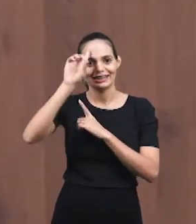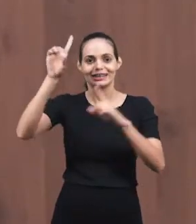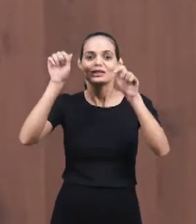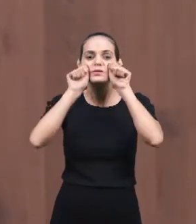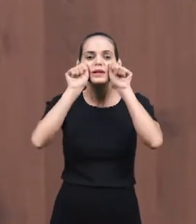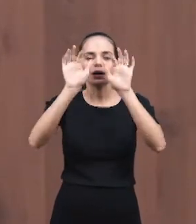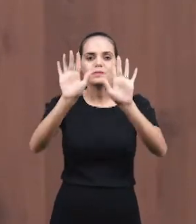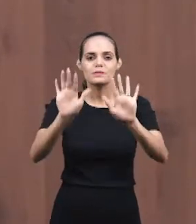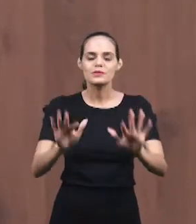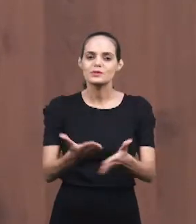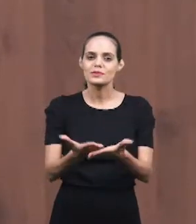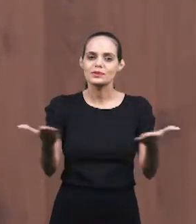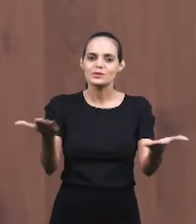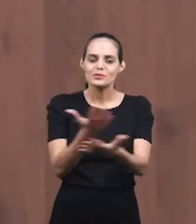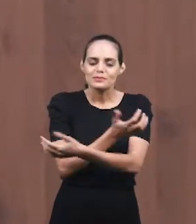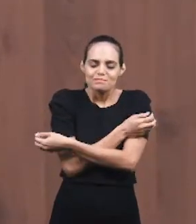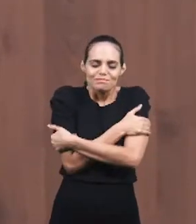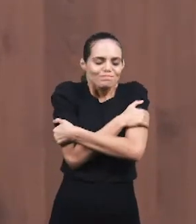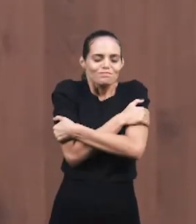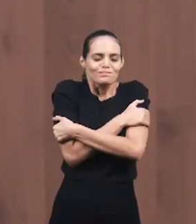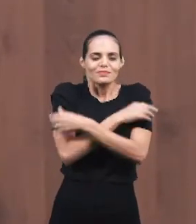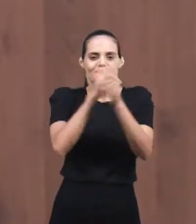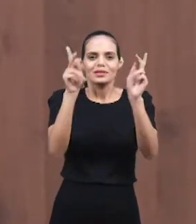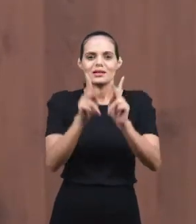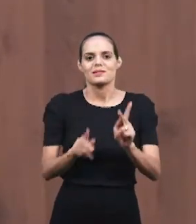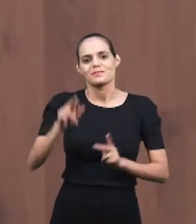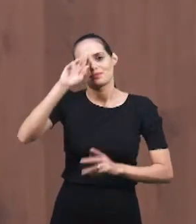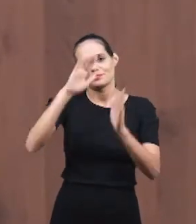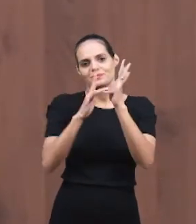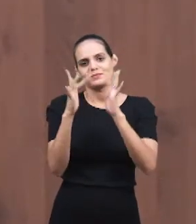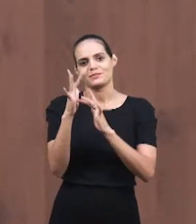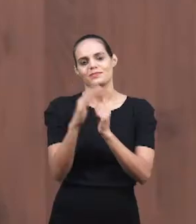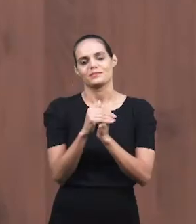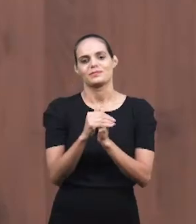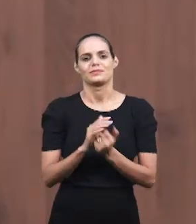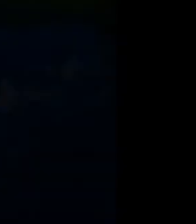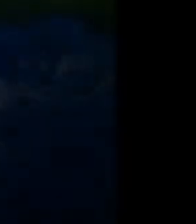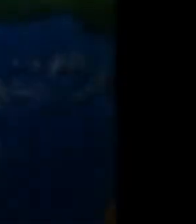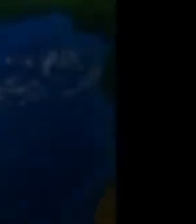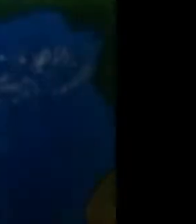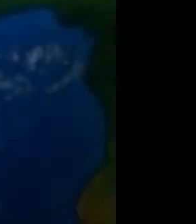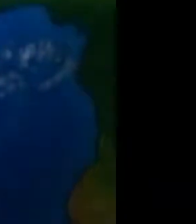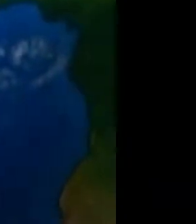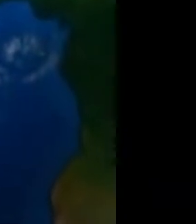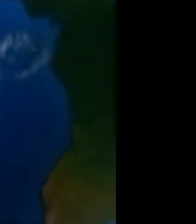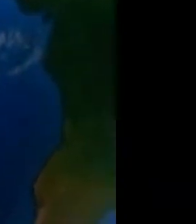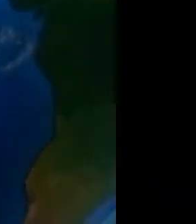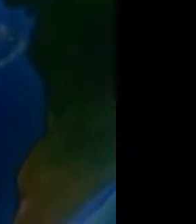Dominical. Que Deus a todos abençoe, um forte abraço, a paz do Senhor Jesus.